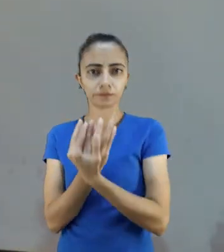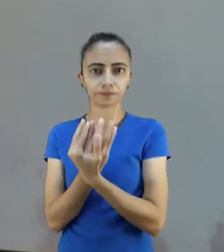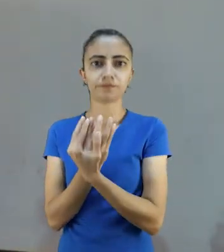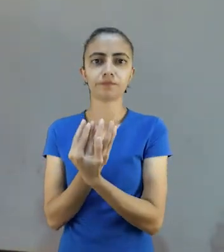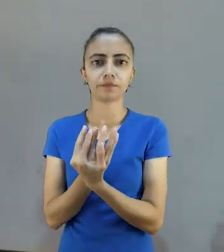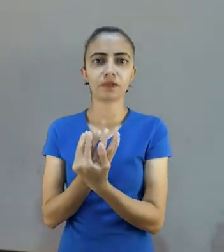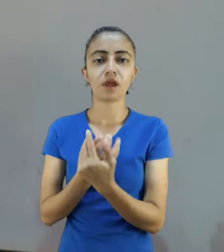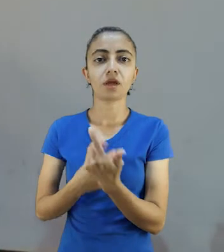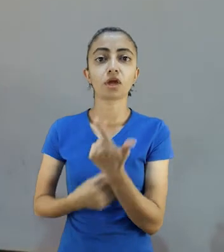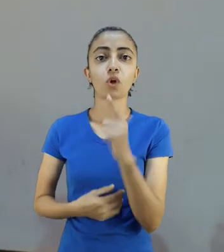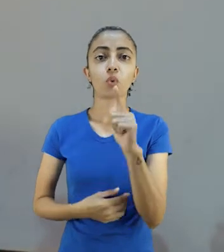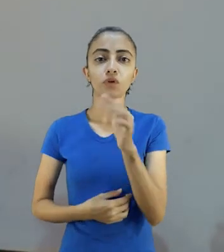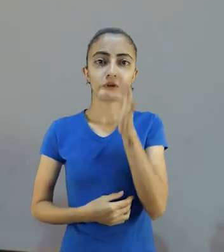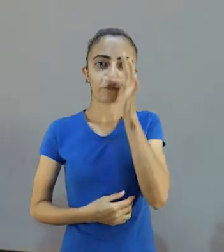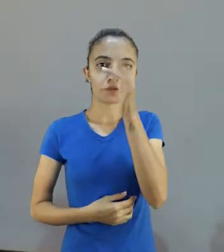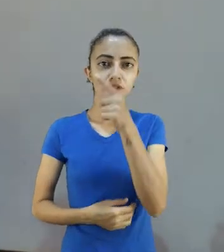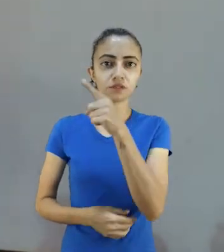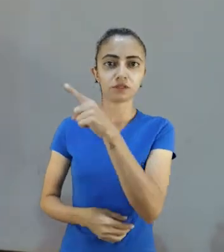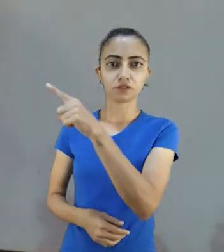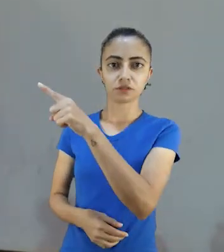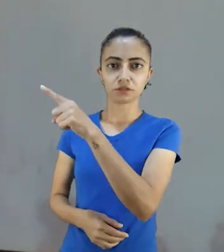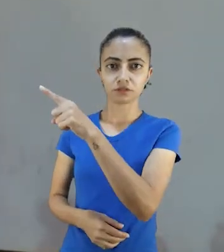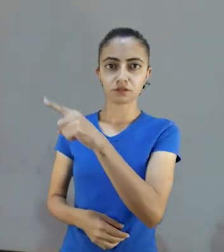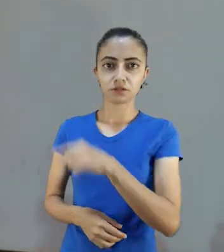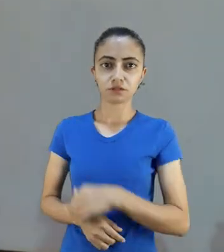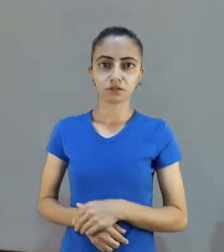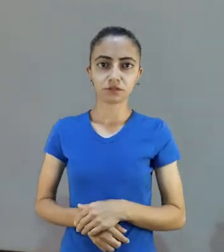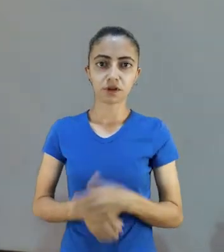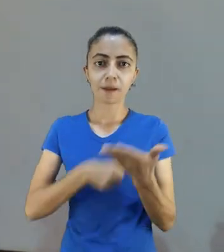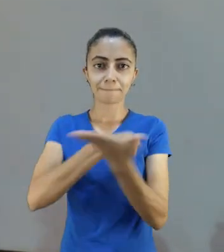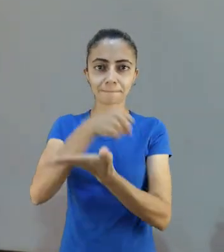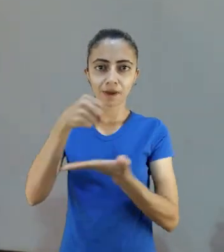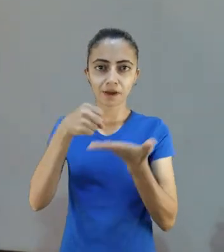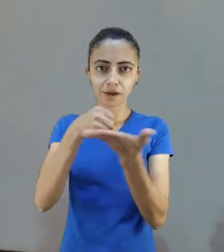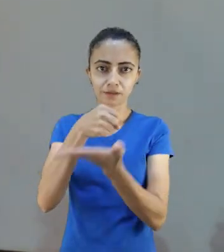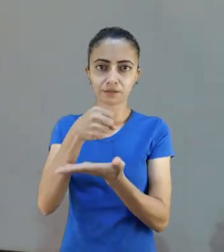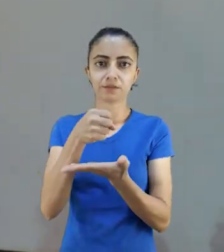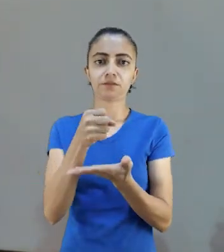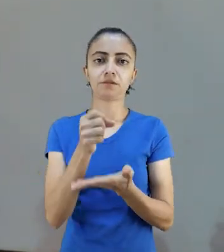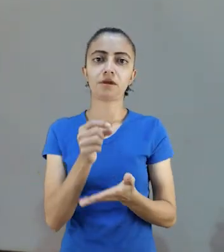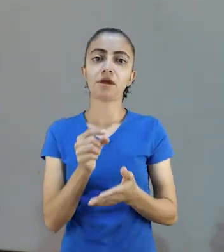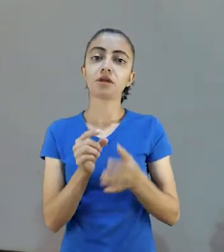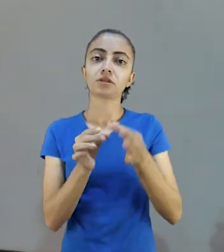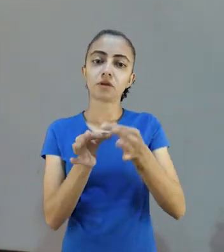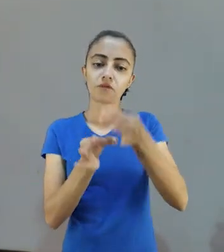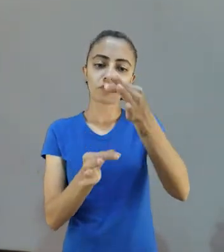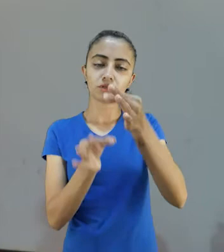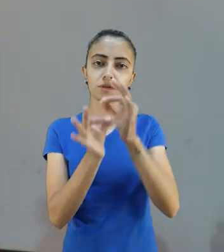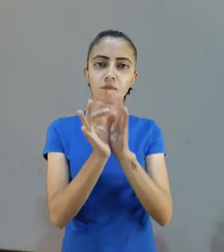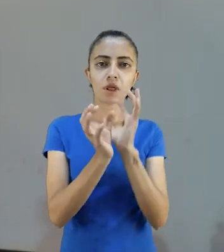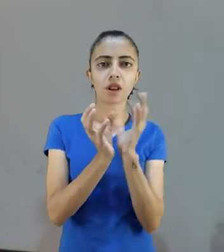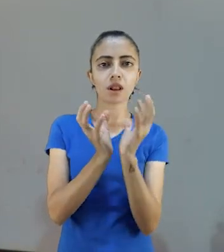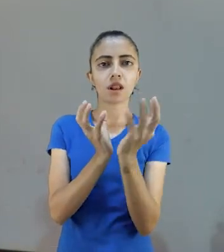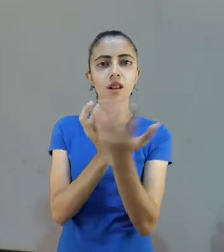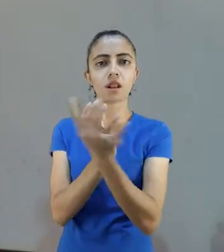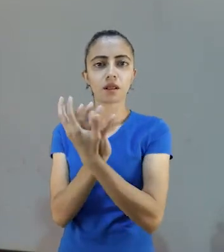florzinha que é essa daqui. Aí a gente monta para ficar desse jeito a